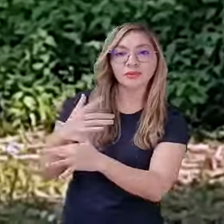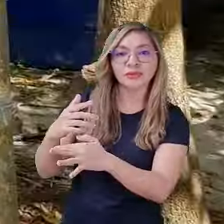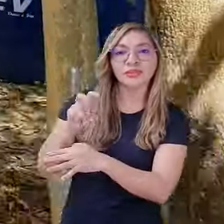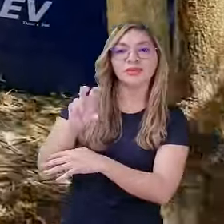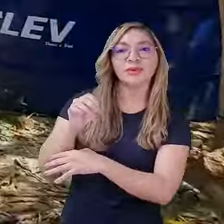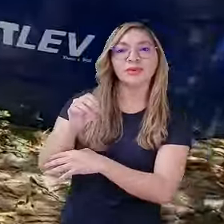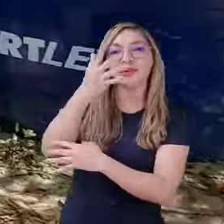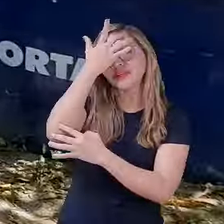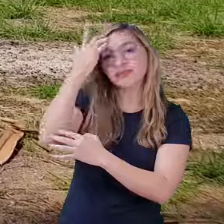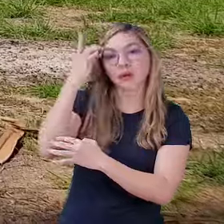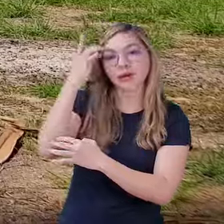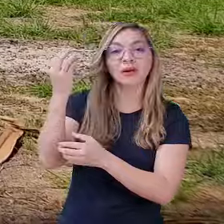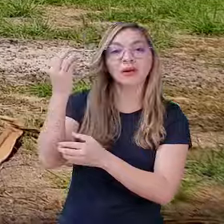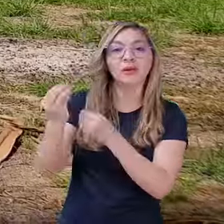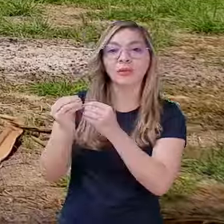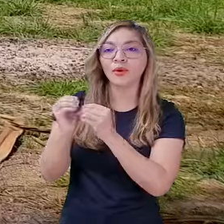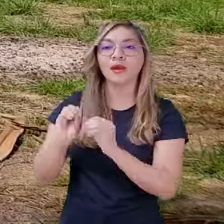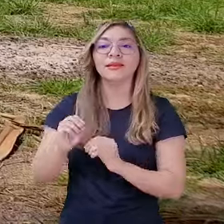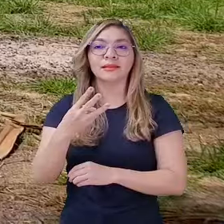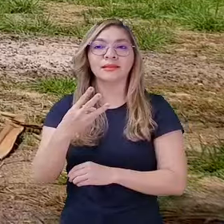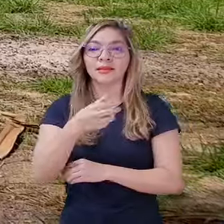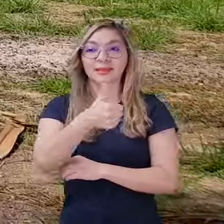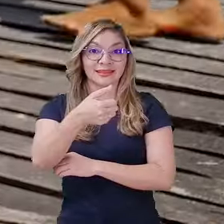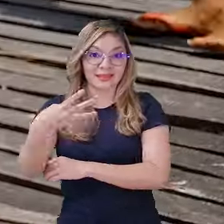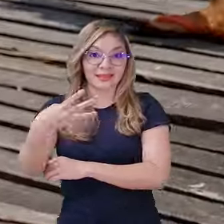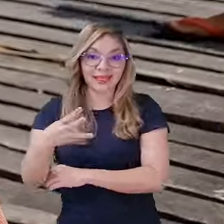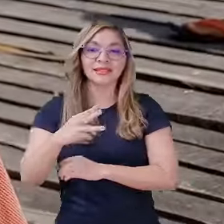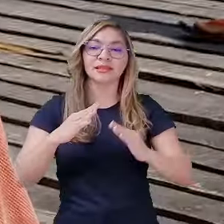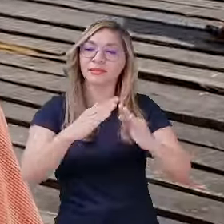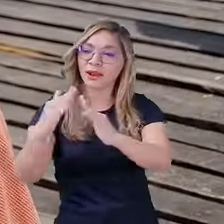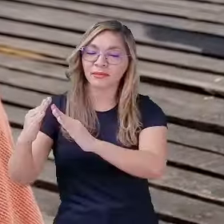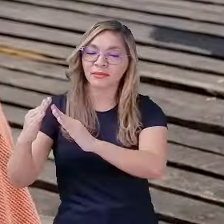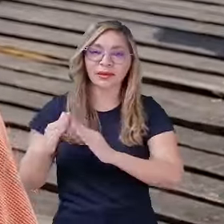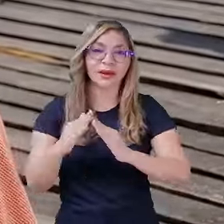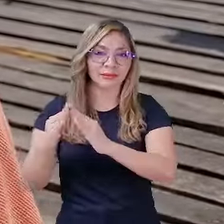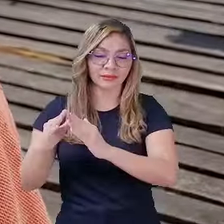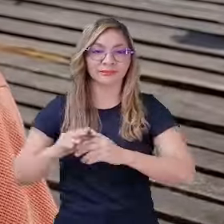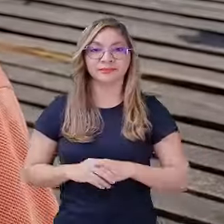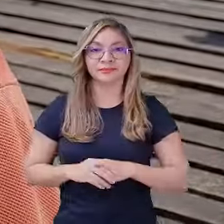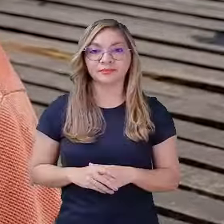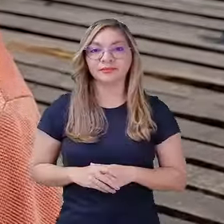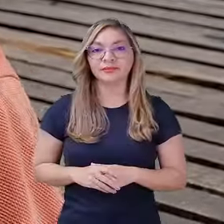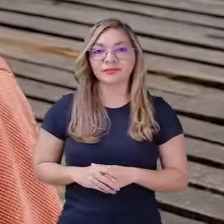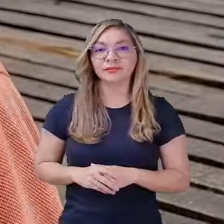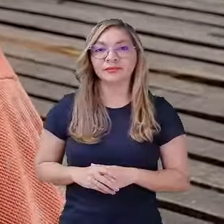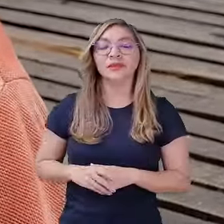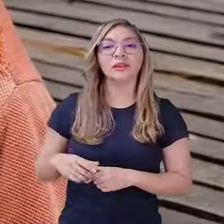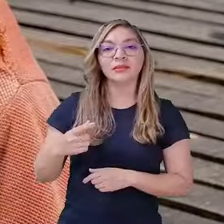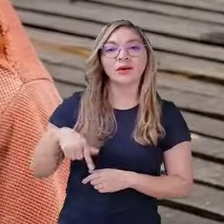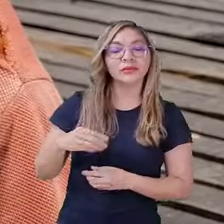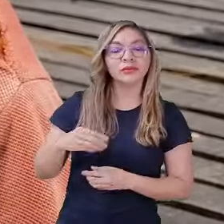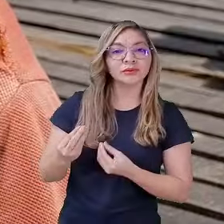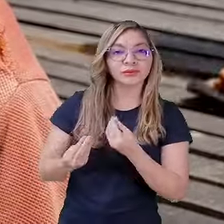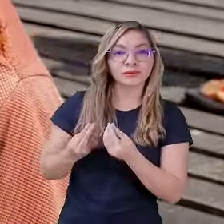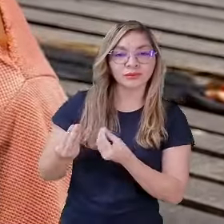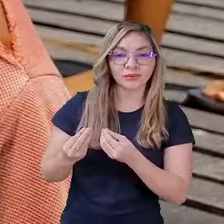pessoas distribuídas em 13 residências. É, para nós é uma das metas da igreja. A